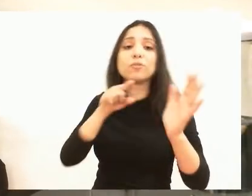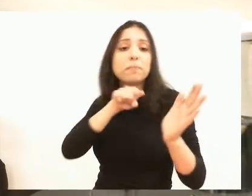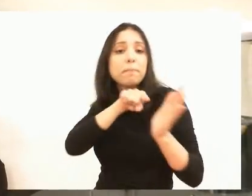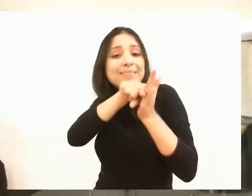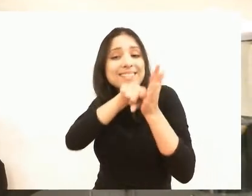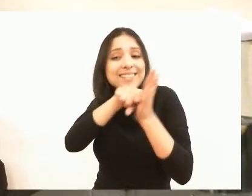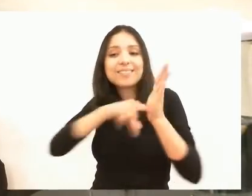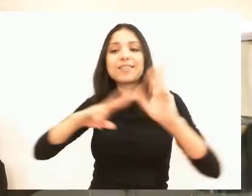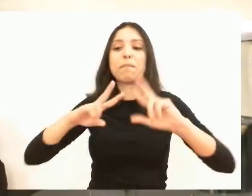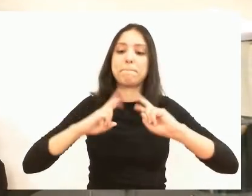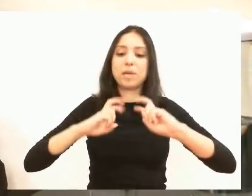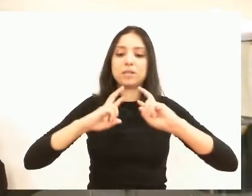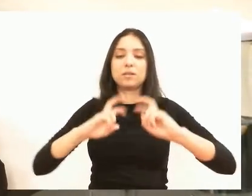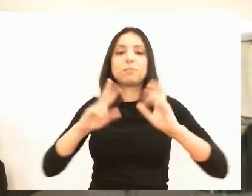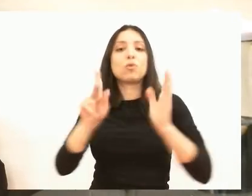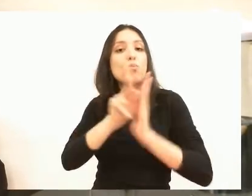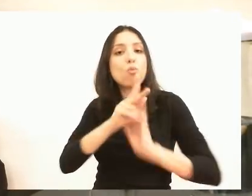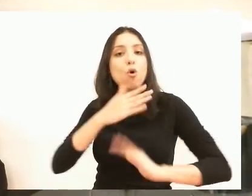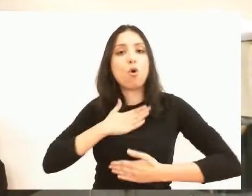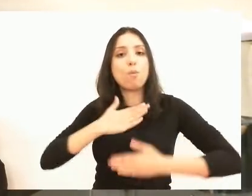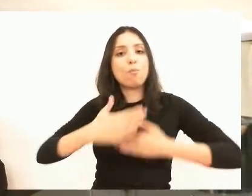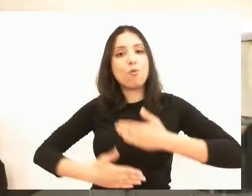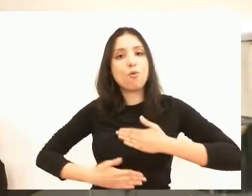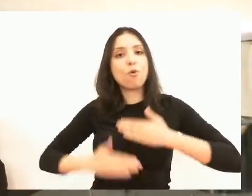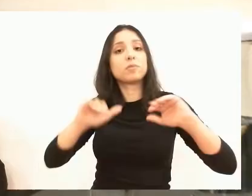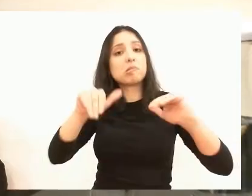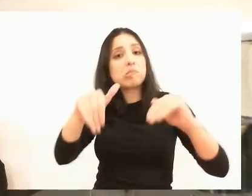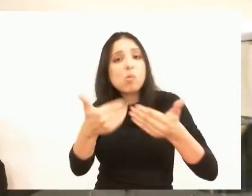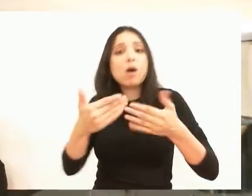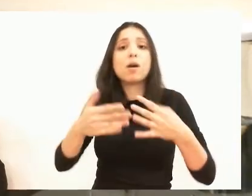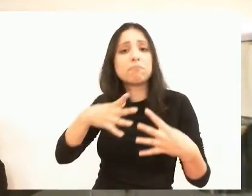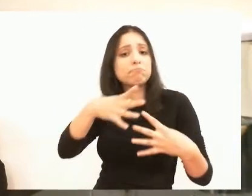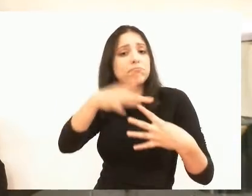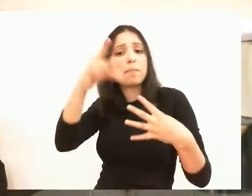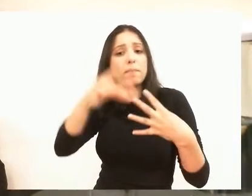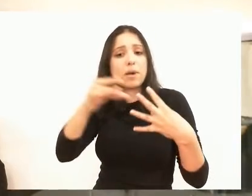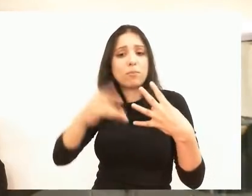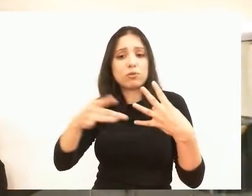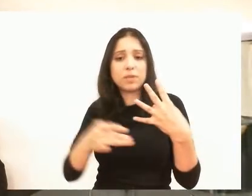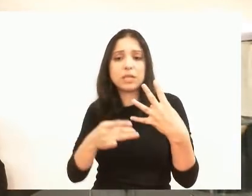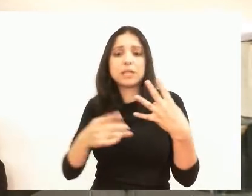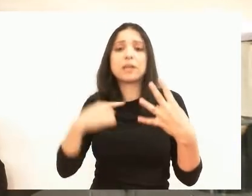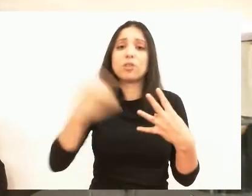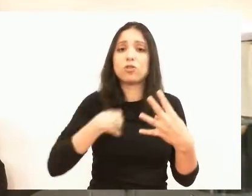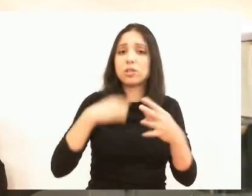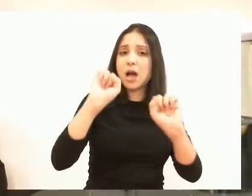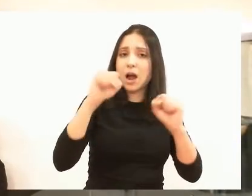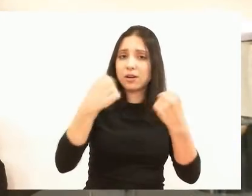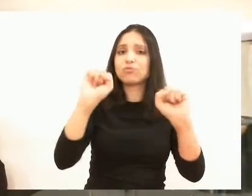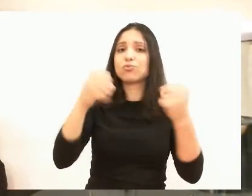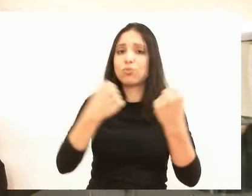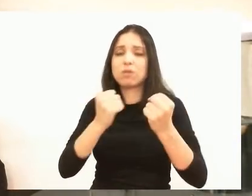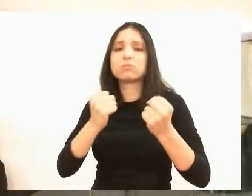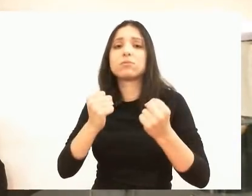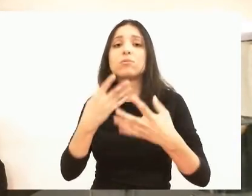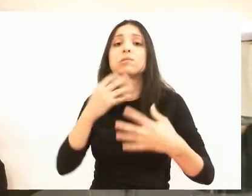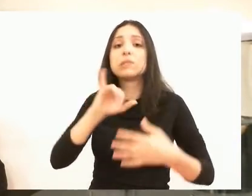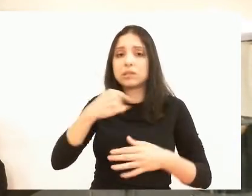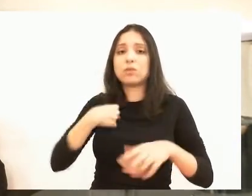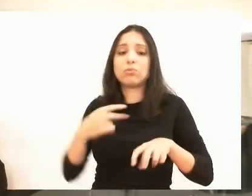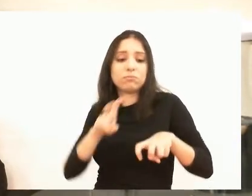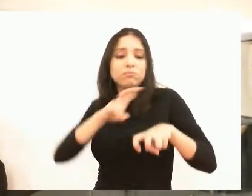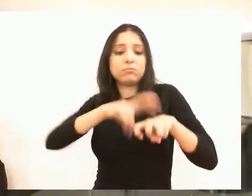então essa articulação com os femural quais são as possibilidades dessa articulação se eu tô aqui sentado